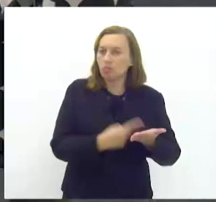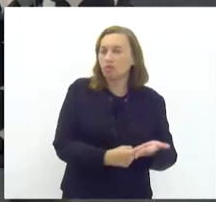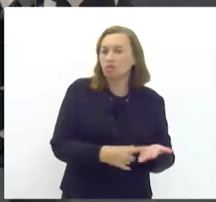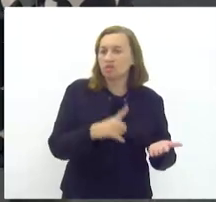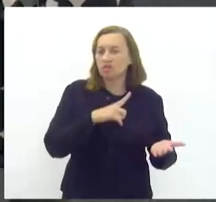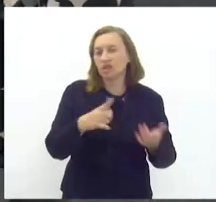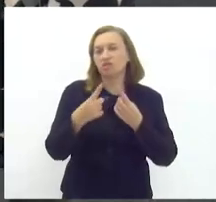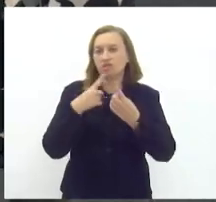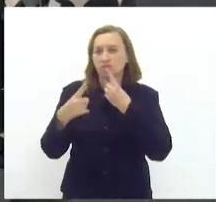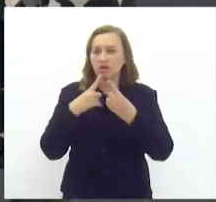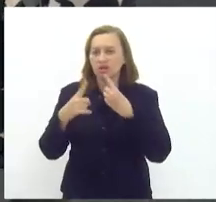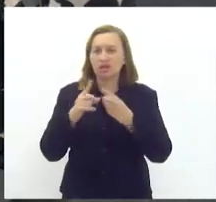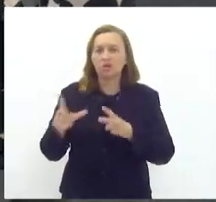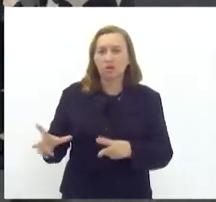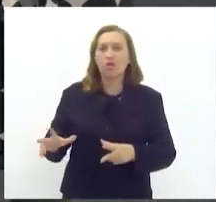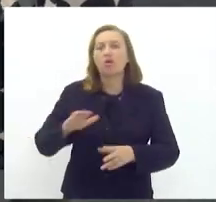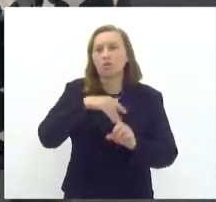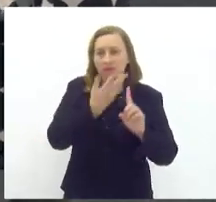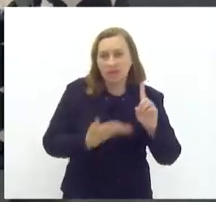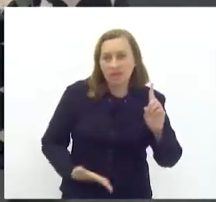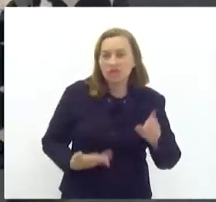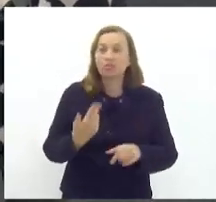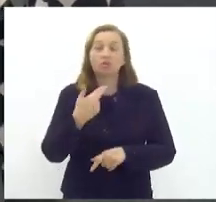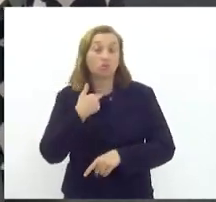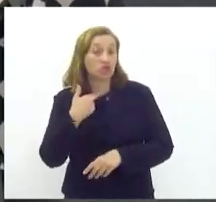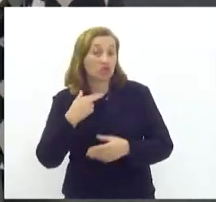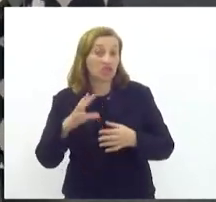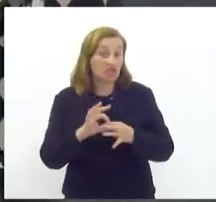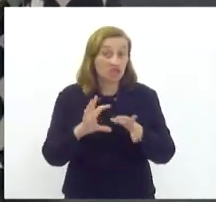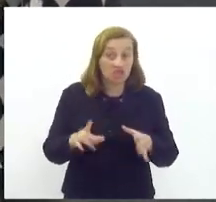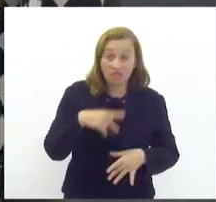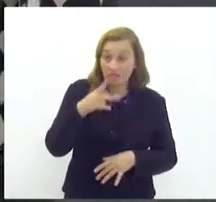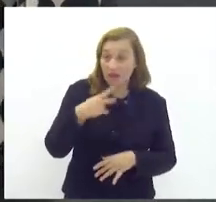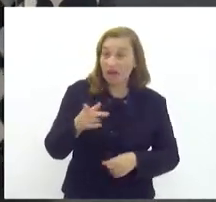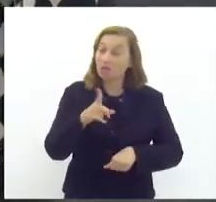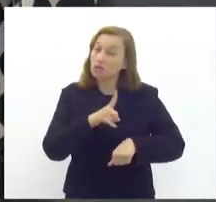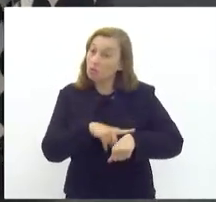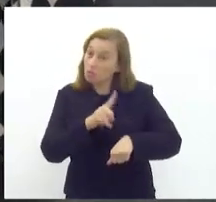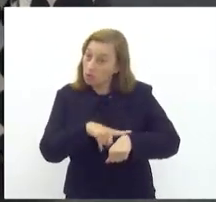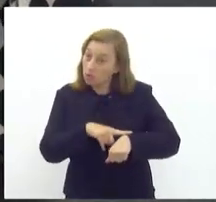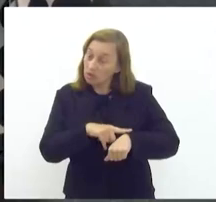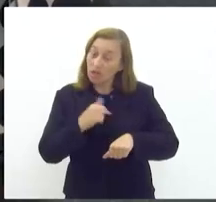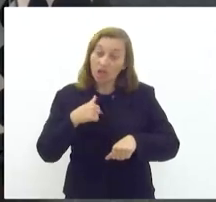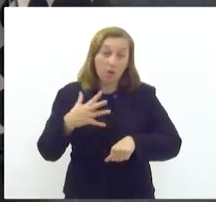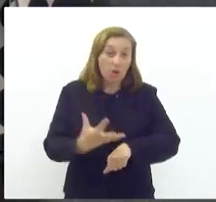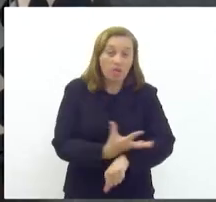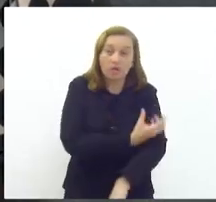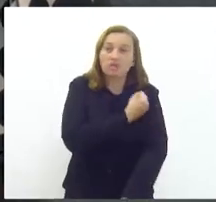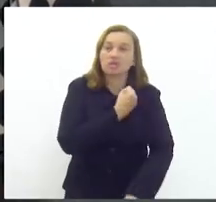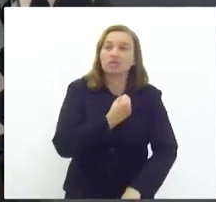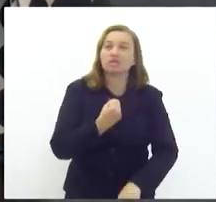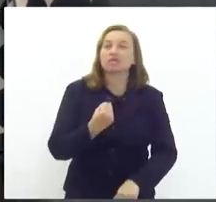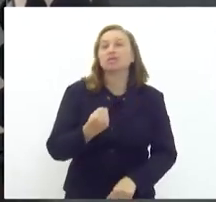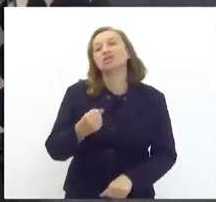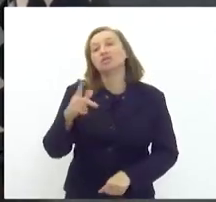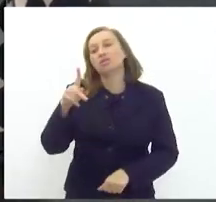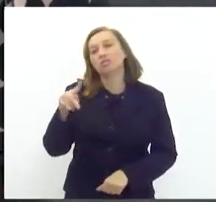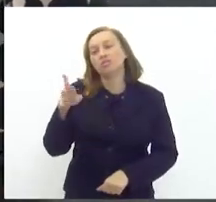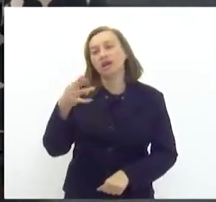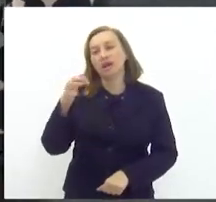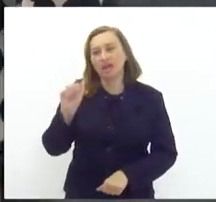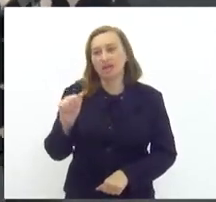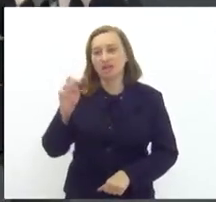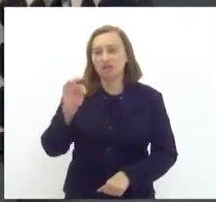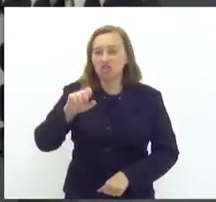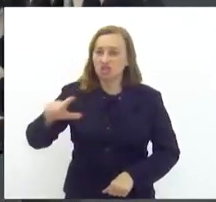debates merece essa homenagem mas eu não poderia dizer que naquele mesmo momento que me emocionava com Preta Gil também